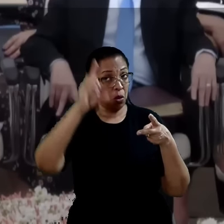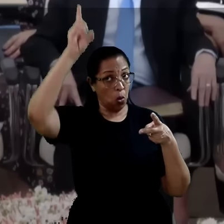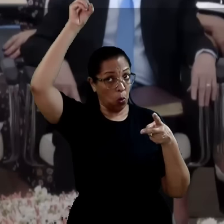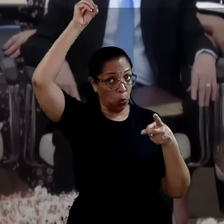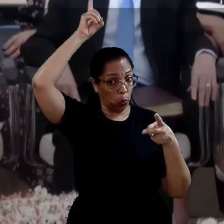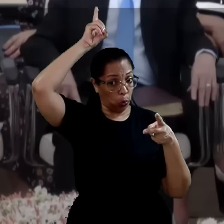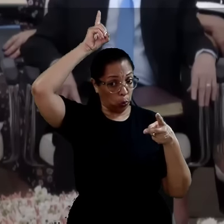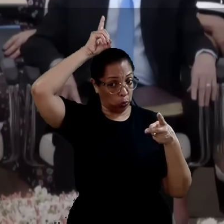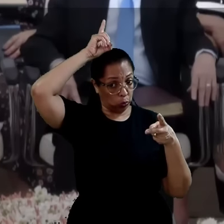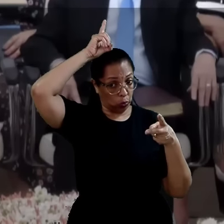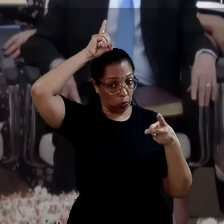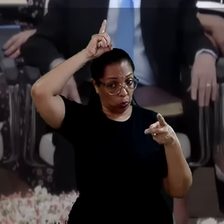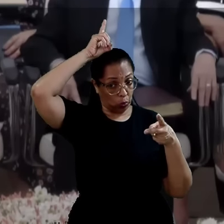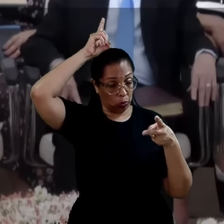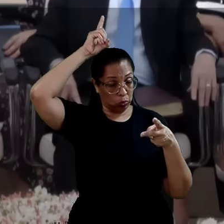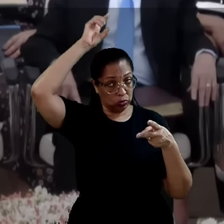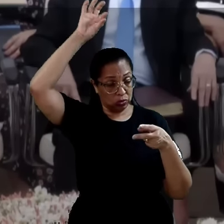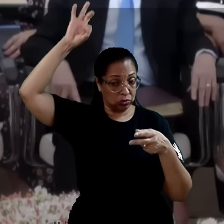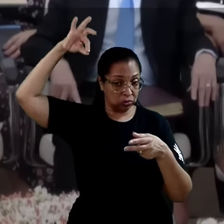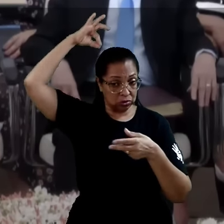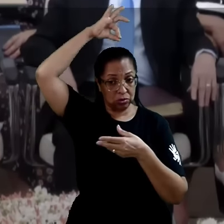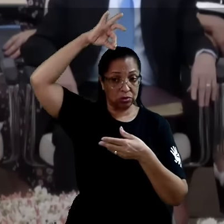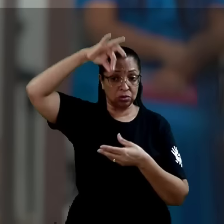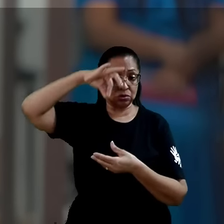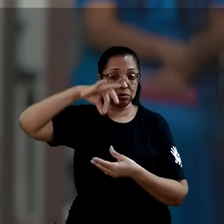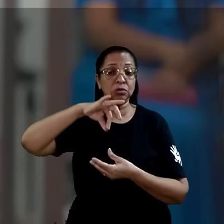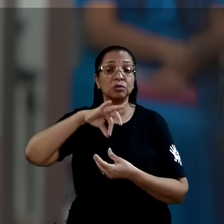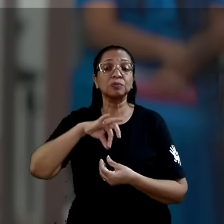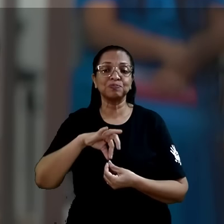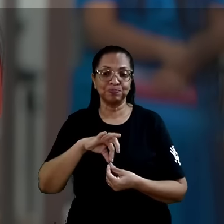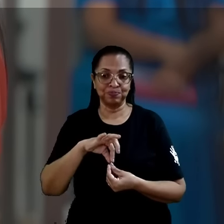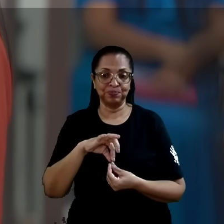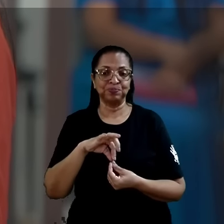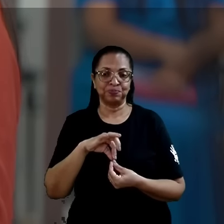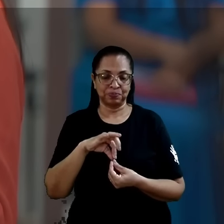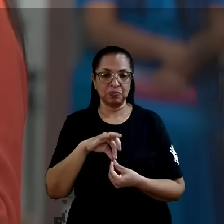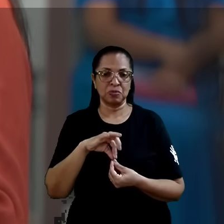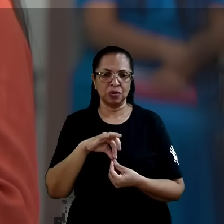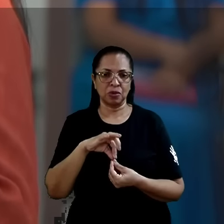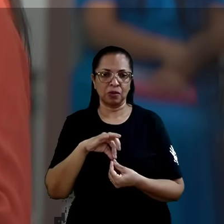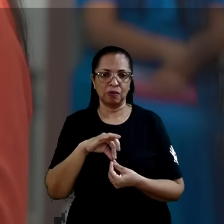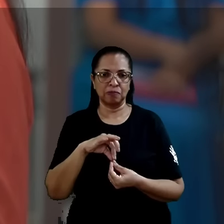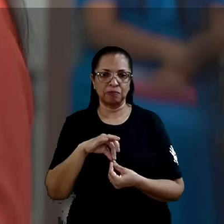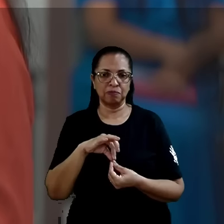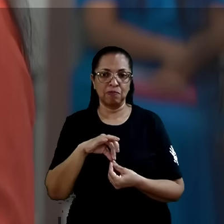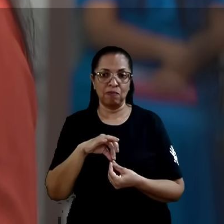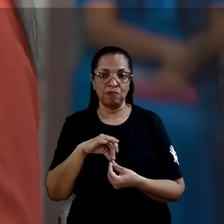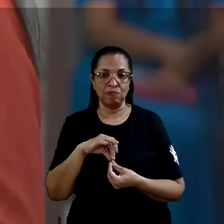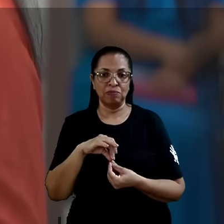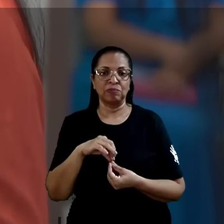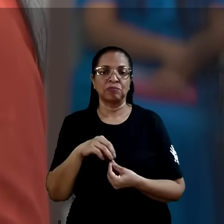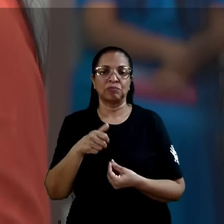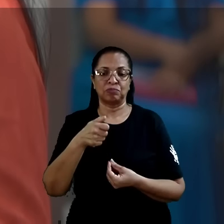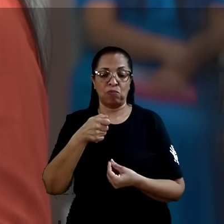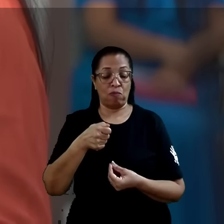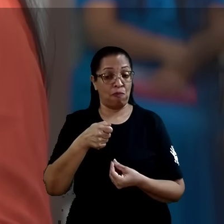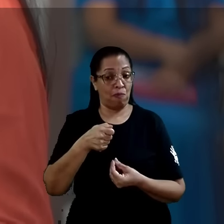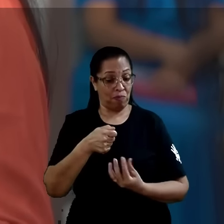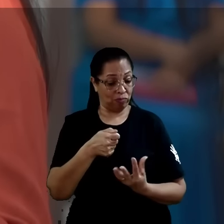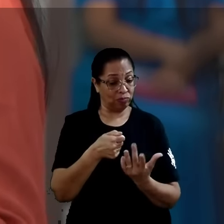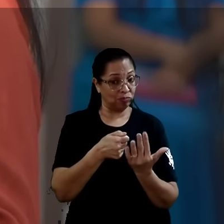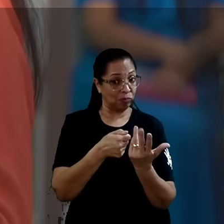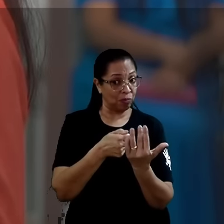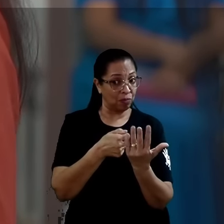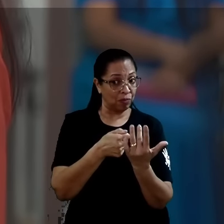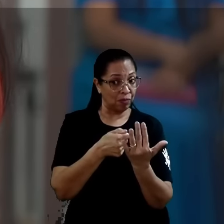Acenda a Candeia do legado na sua casa para que nós possamos produzir uma geração